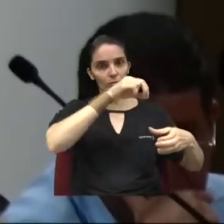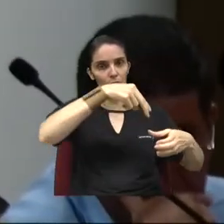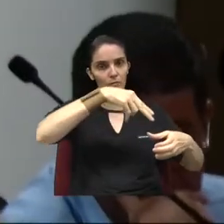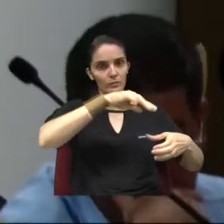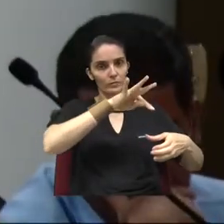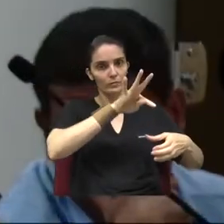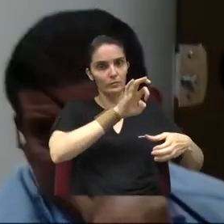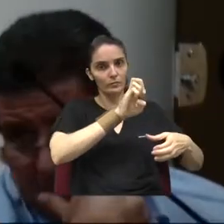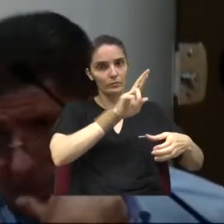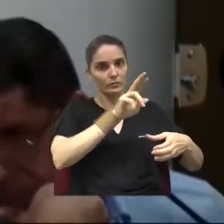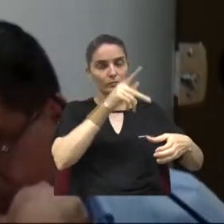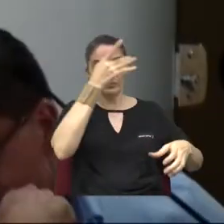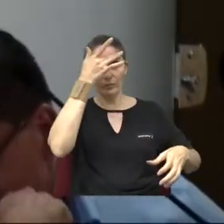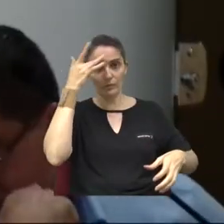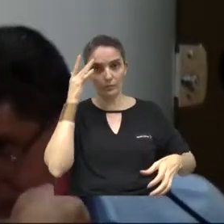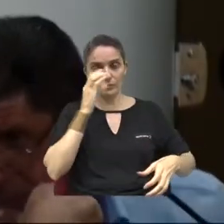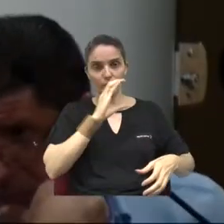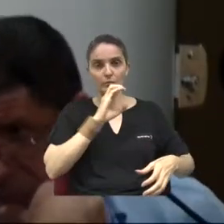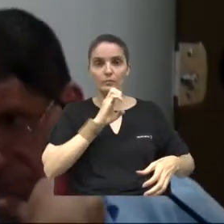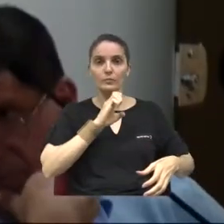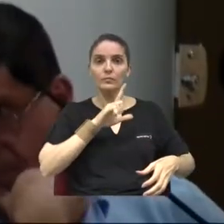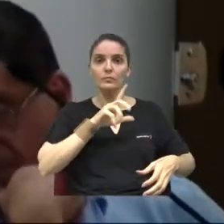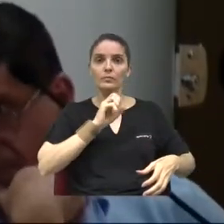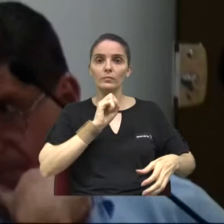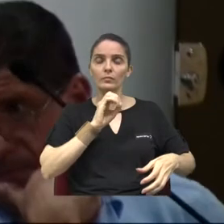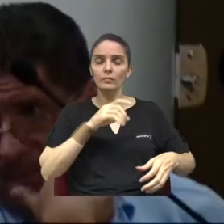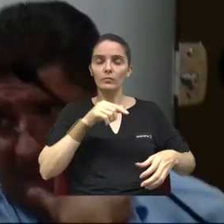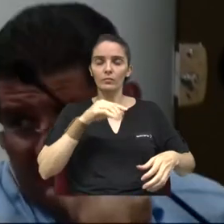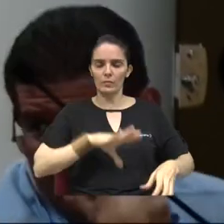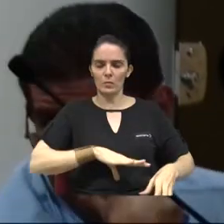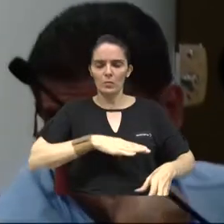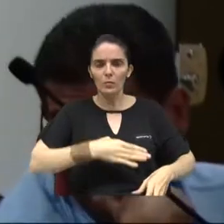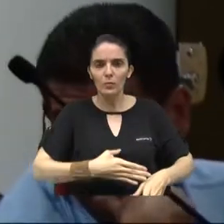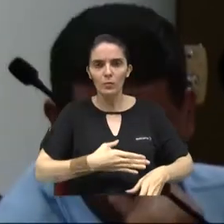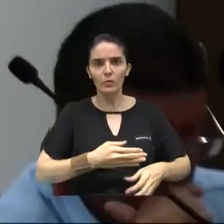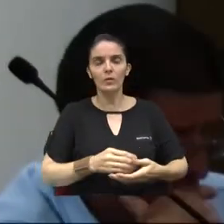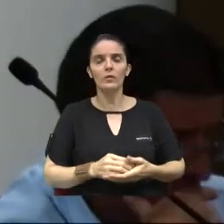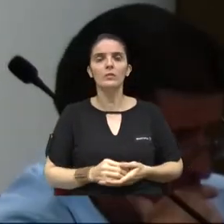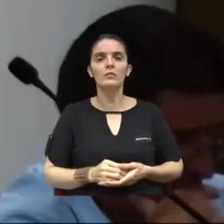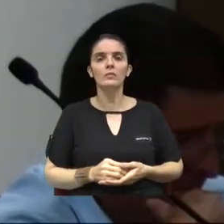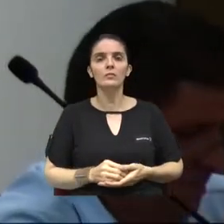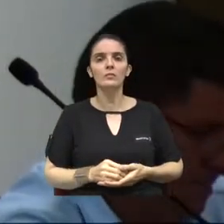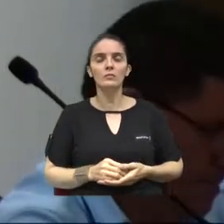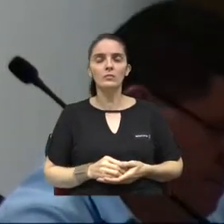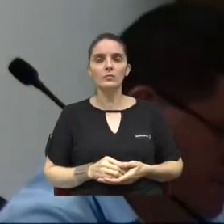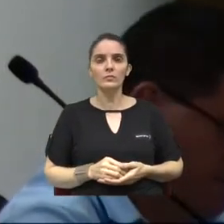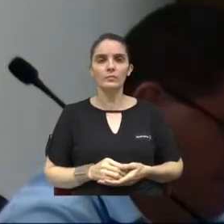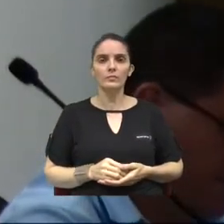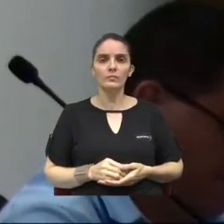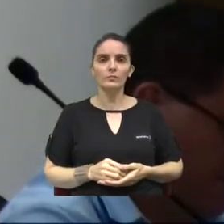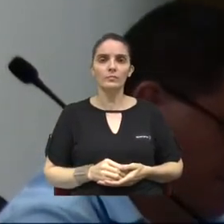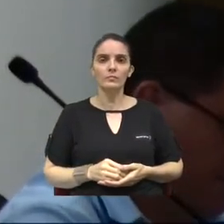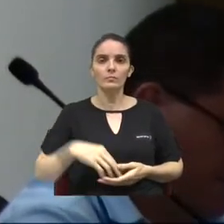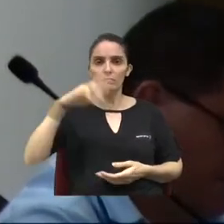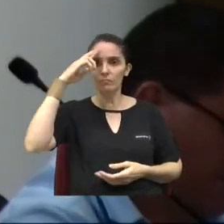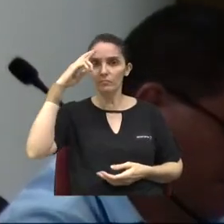Potec, pessoa que teve coragem de colocar seu nome à disposição para